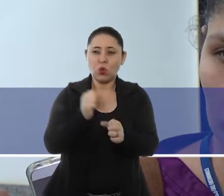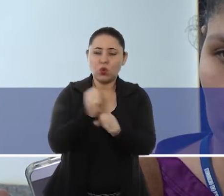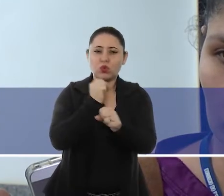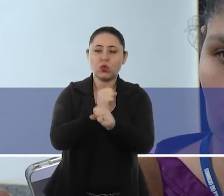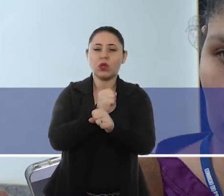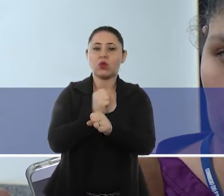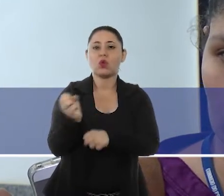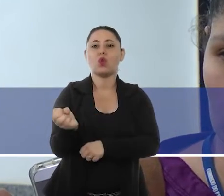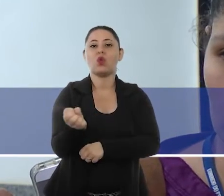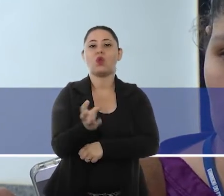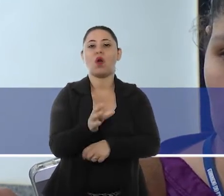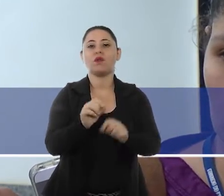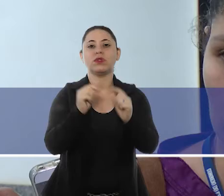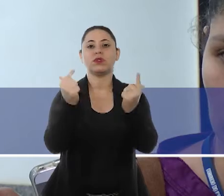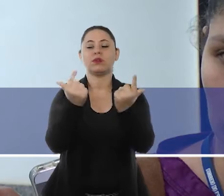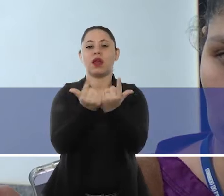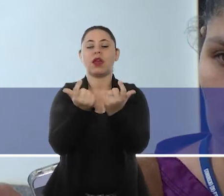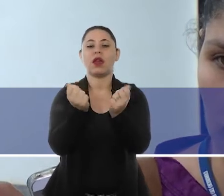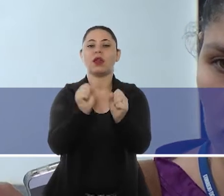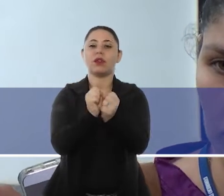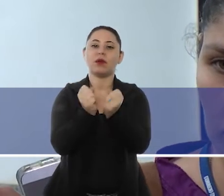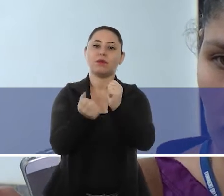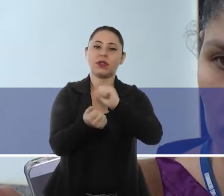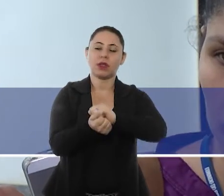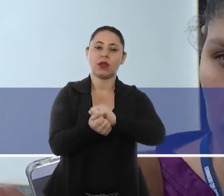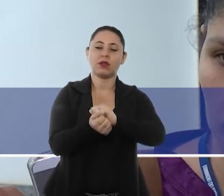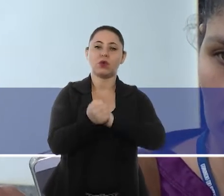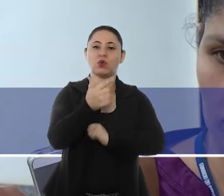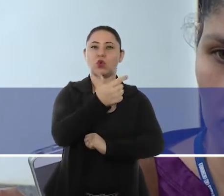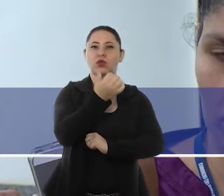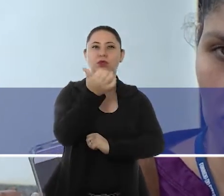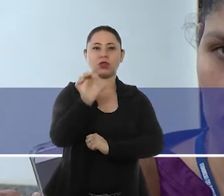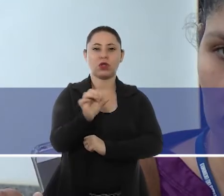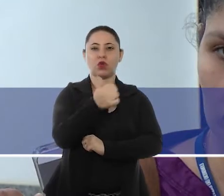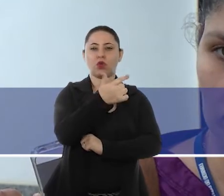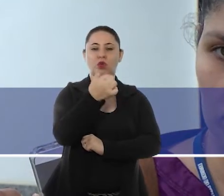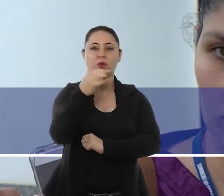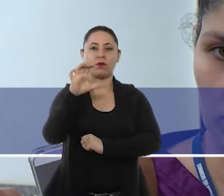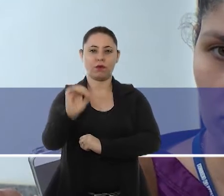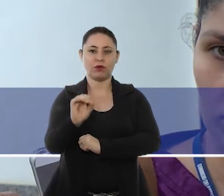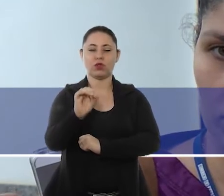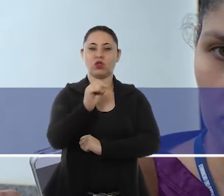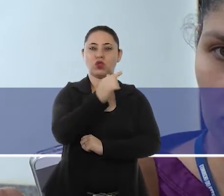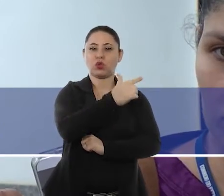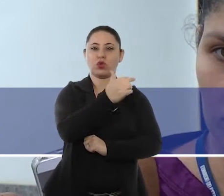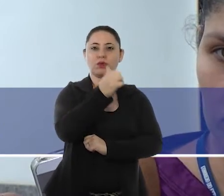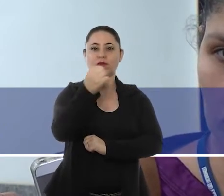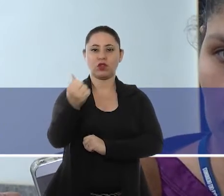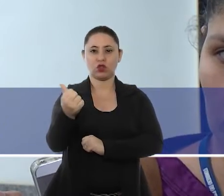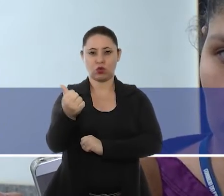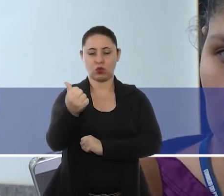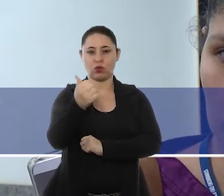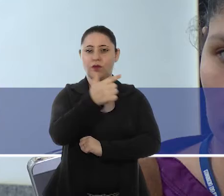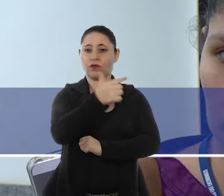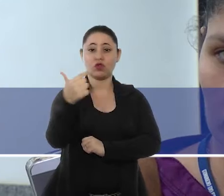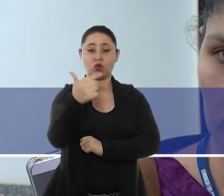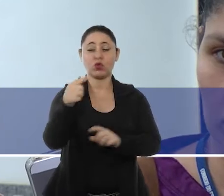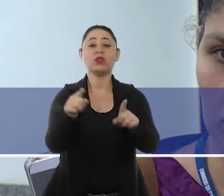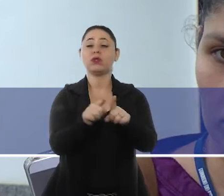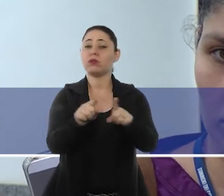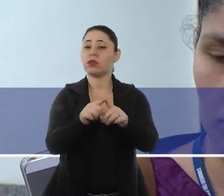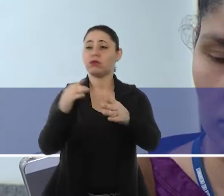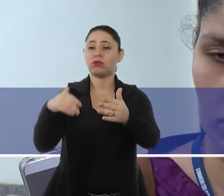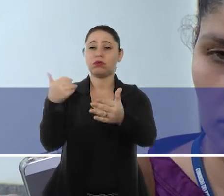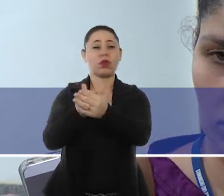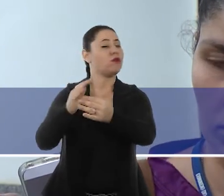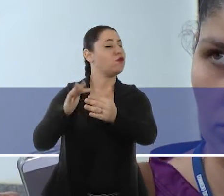estamos construindo uma nova Assembleia, adaptada para o ano 2019, 2020, 2021, 2022, o que